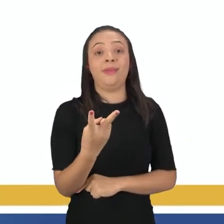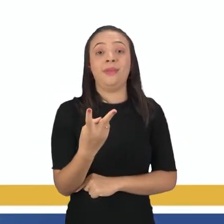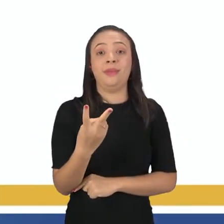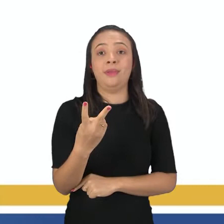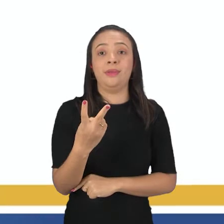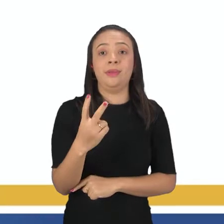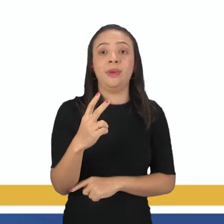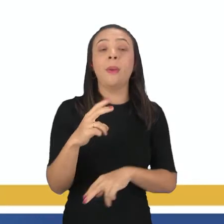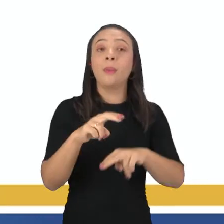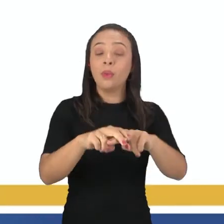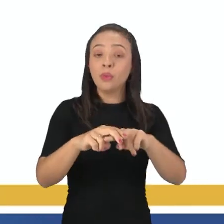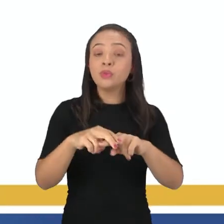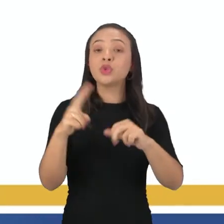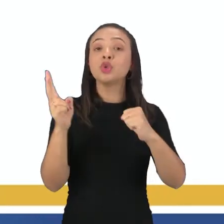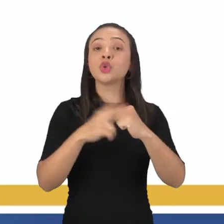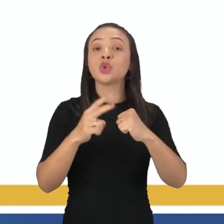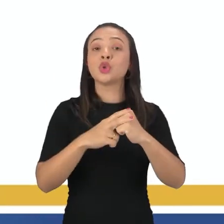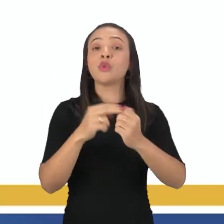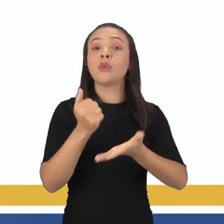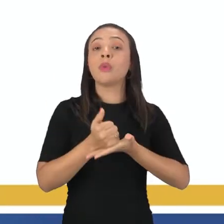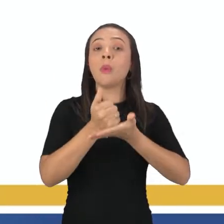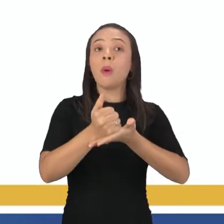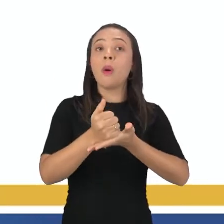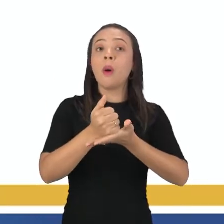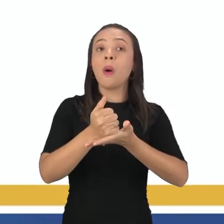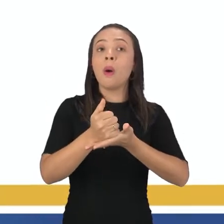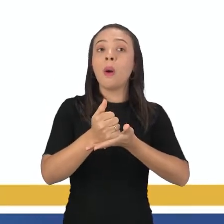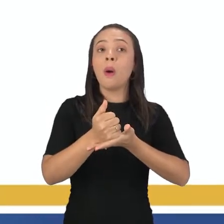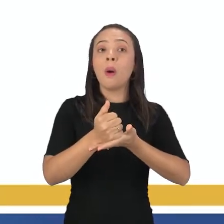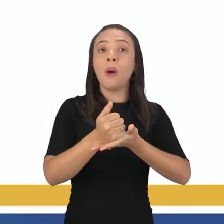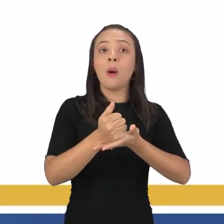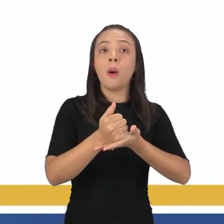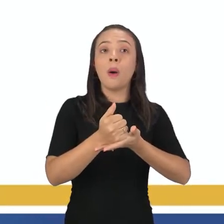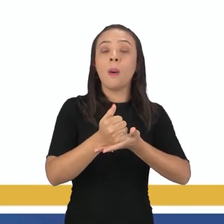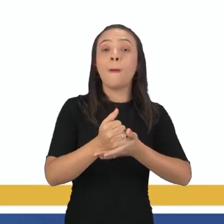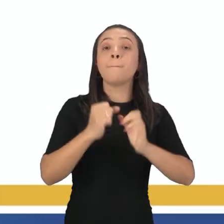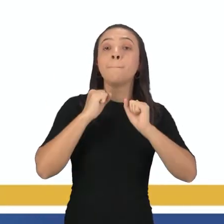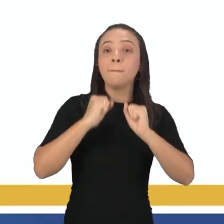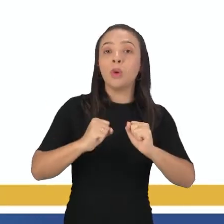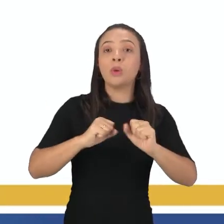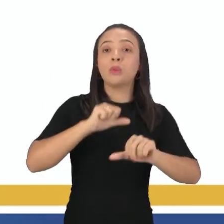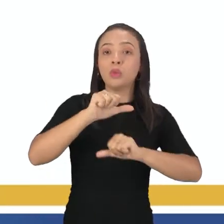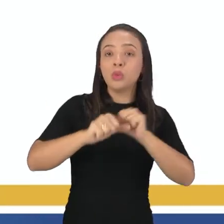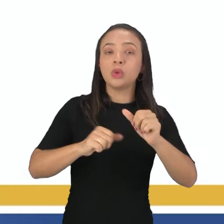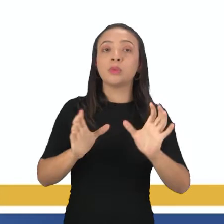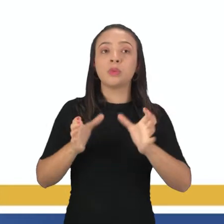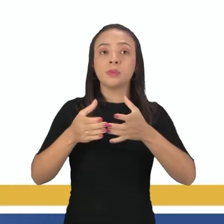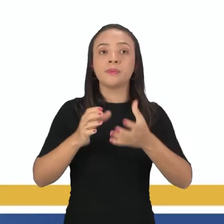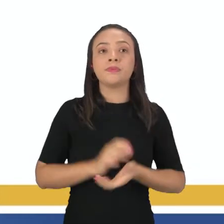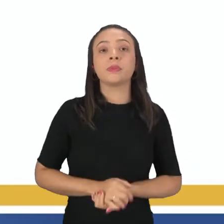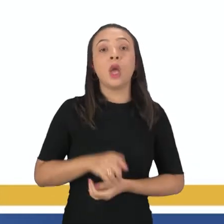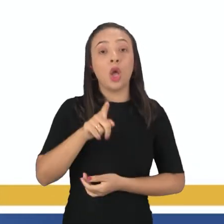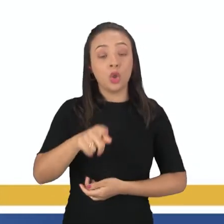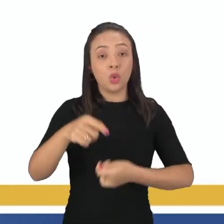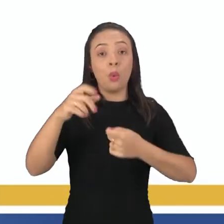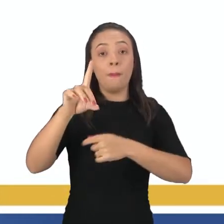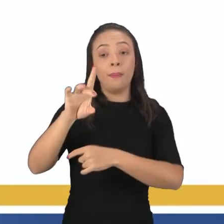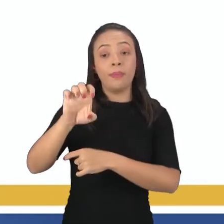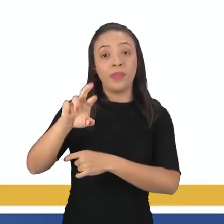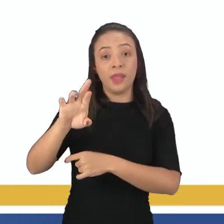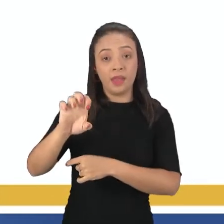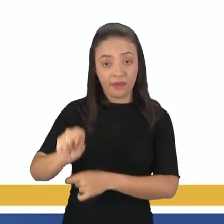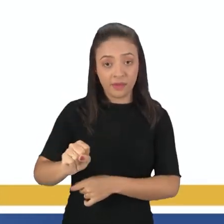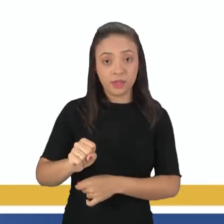Então, por isso que o verbo auxiliar, poderiam, ele vai para o plural. Tu deves encomendar muitos doces para a